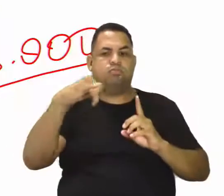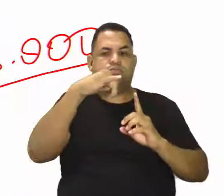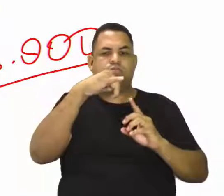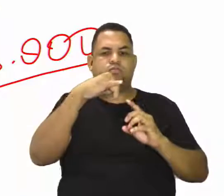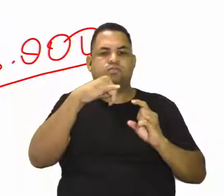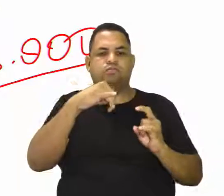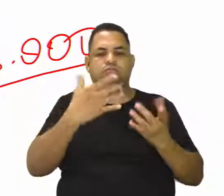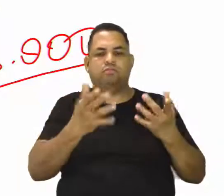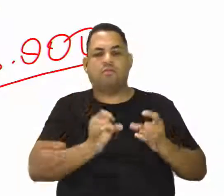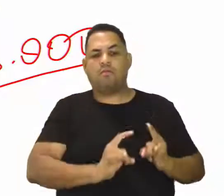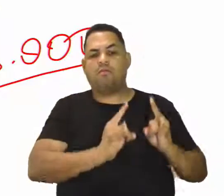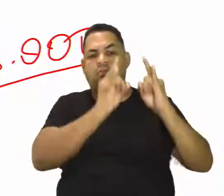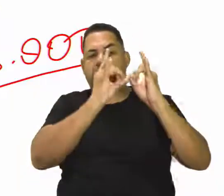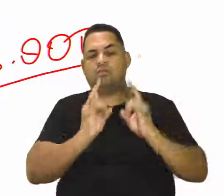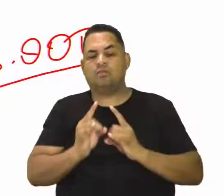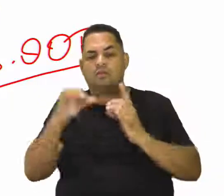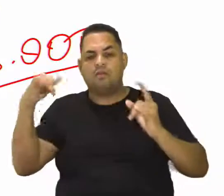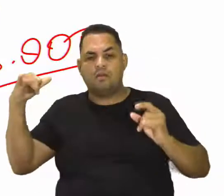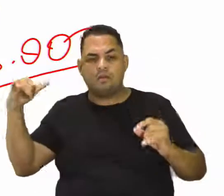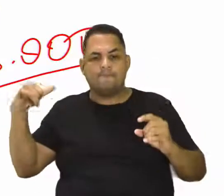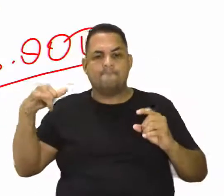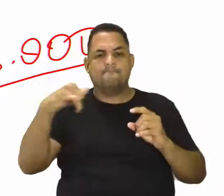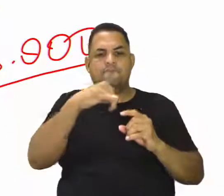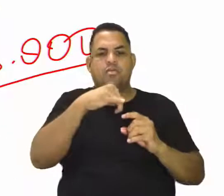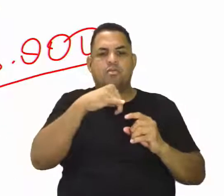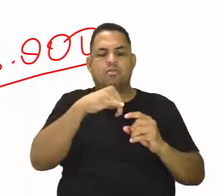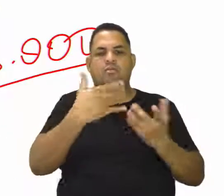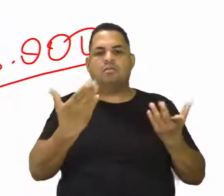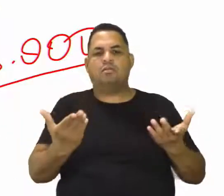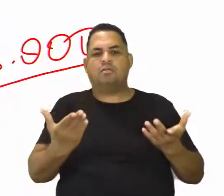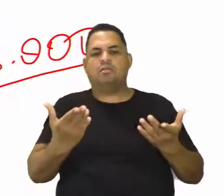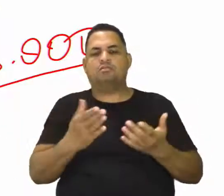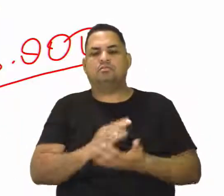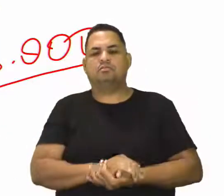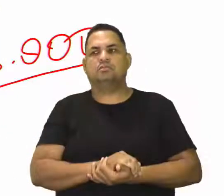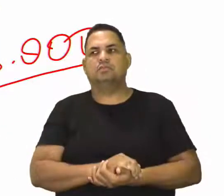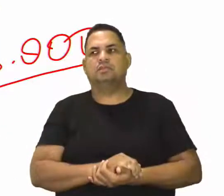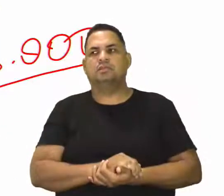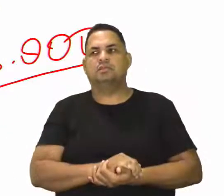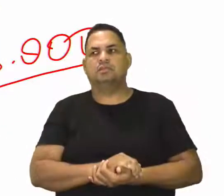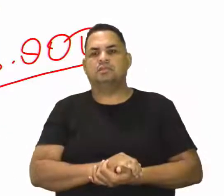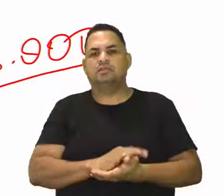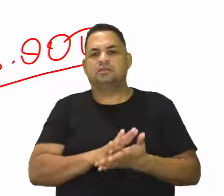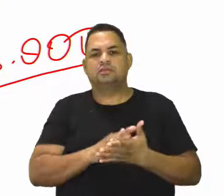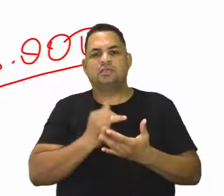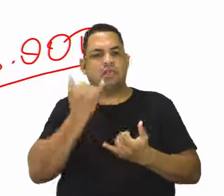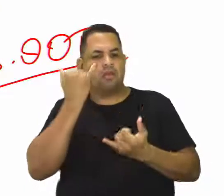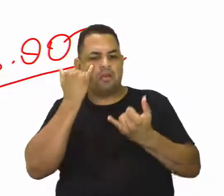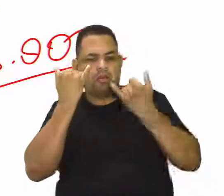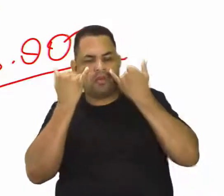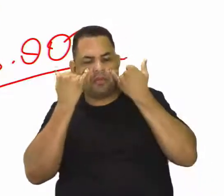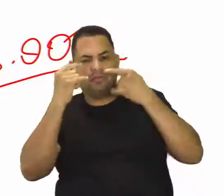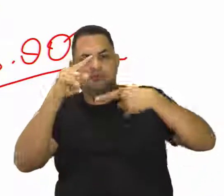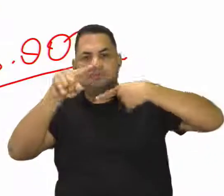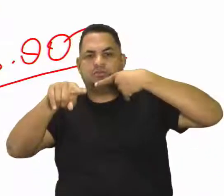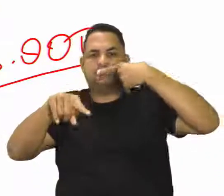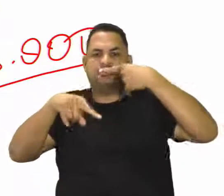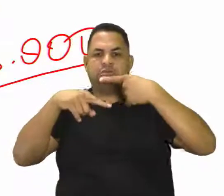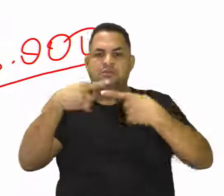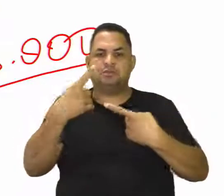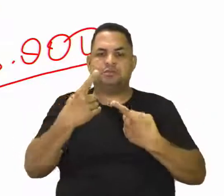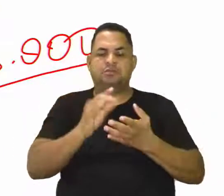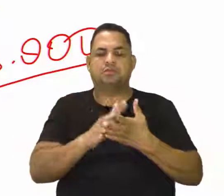Estados Unidos até pensava nisso um avião bateu até que informações mais tarde